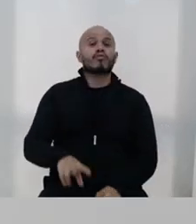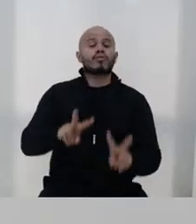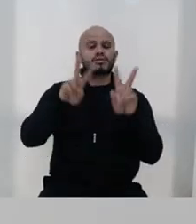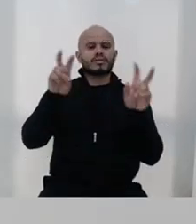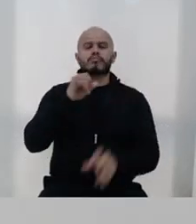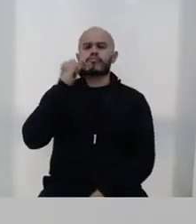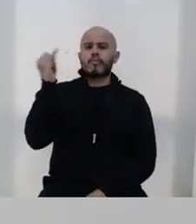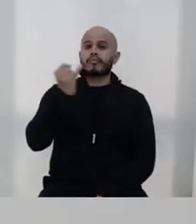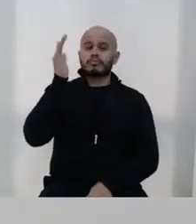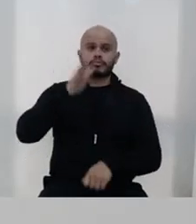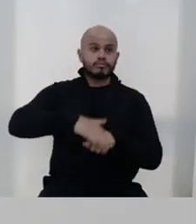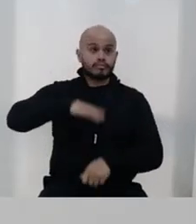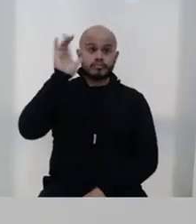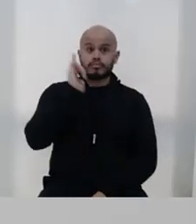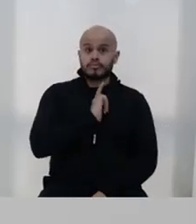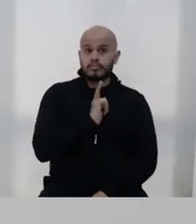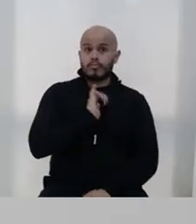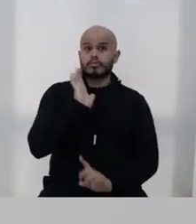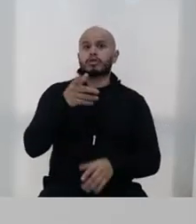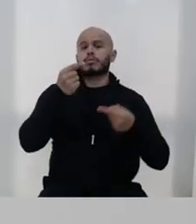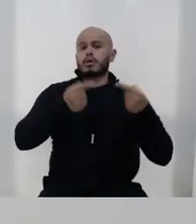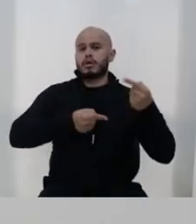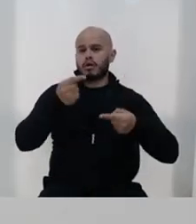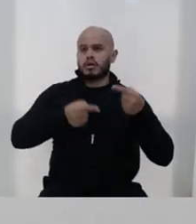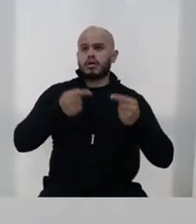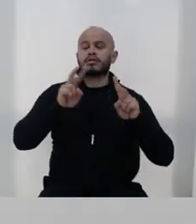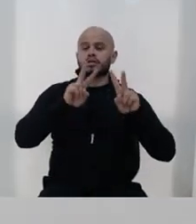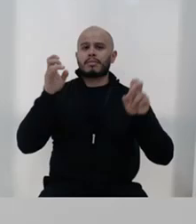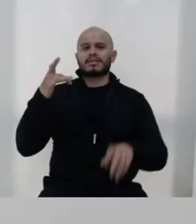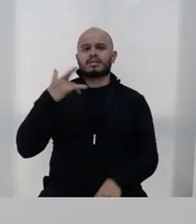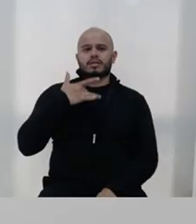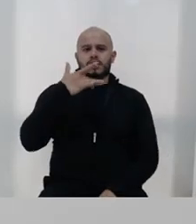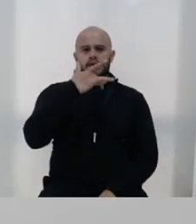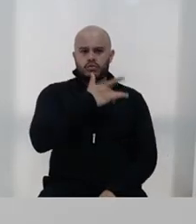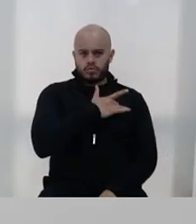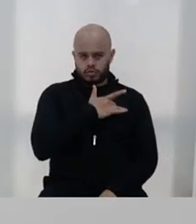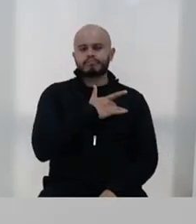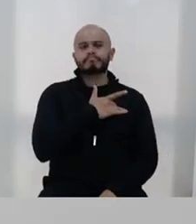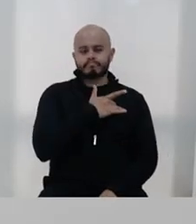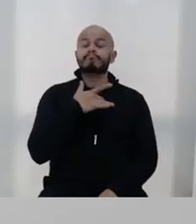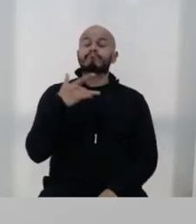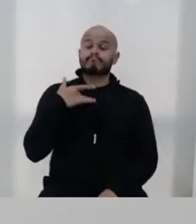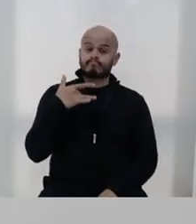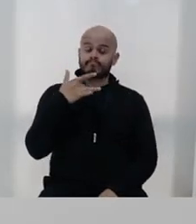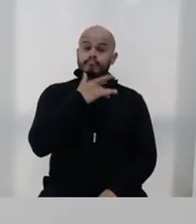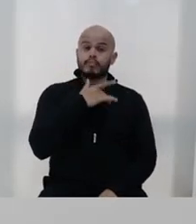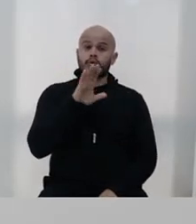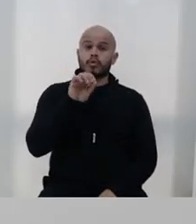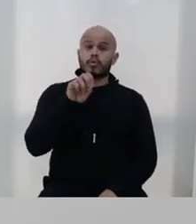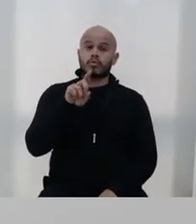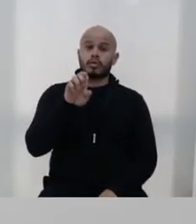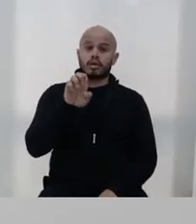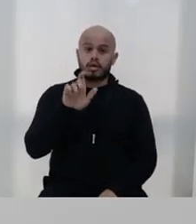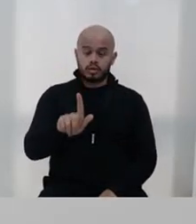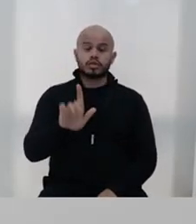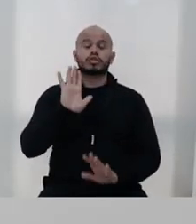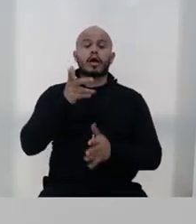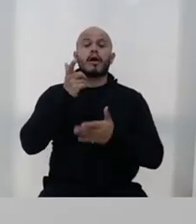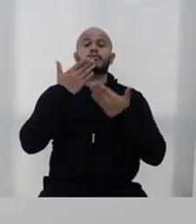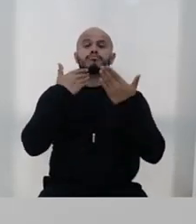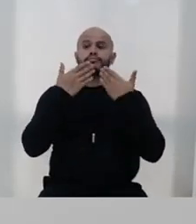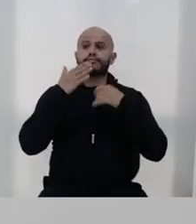que foram discutidos foi, novamente, o tema da saúde, concomitantemente à reunião do CONDEG, as comissões